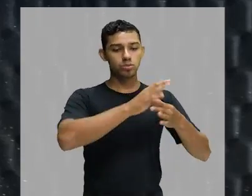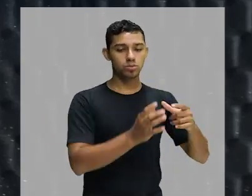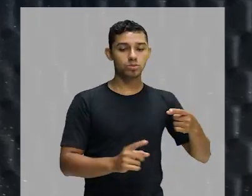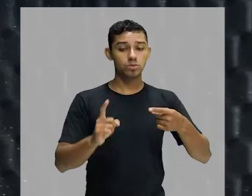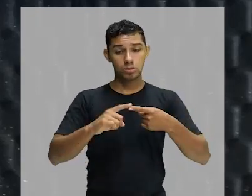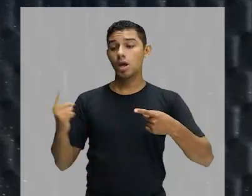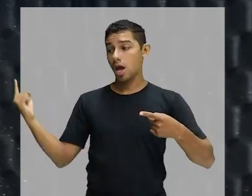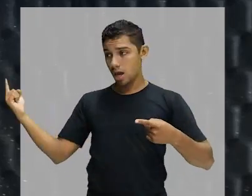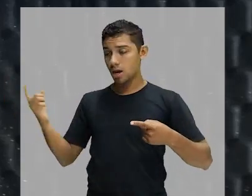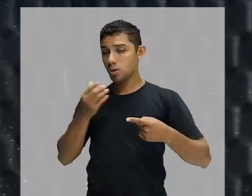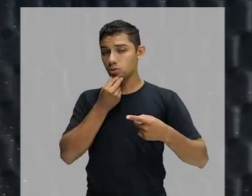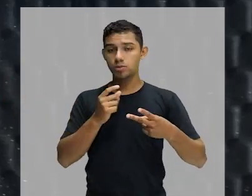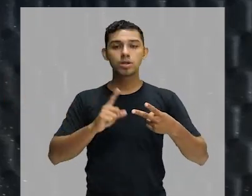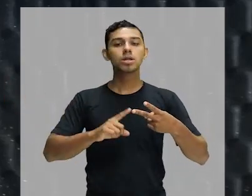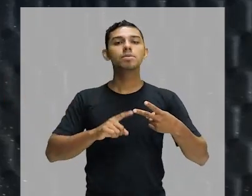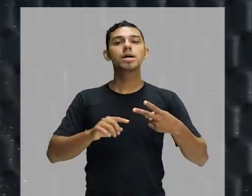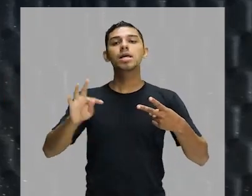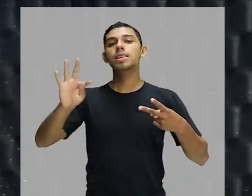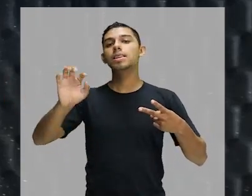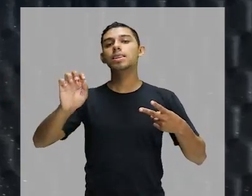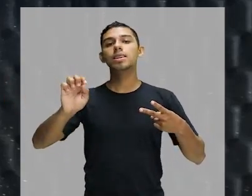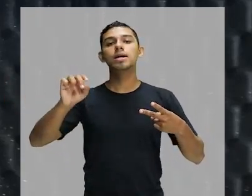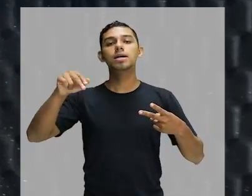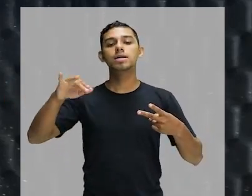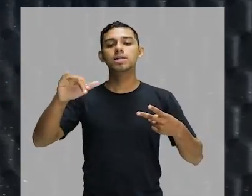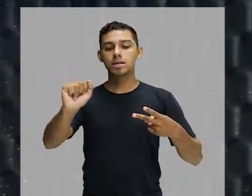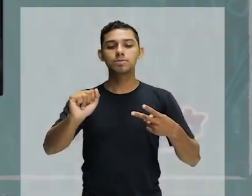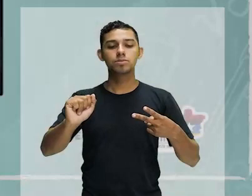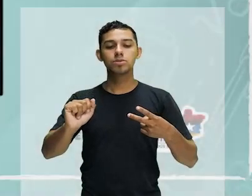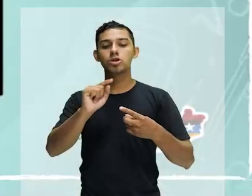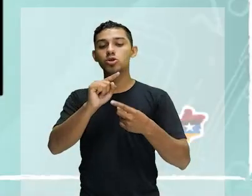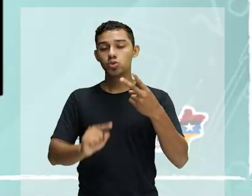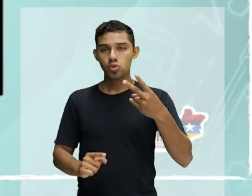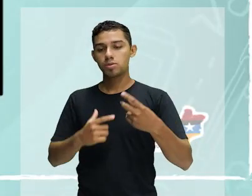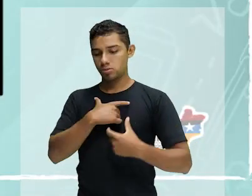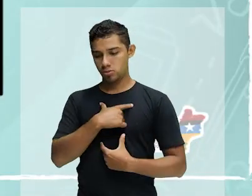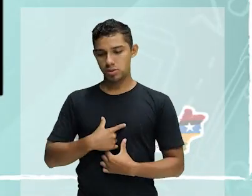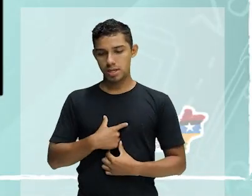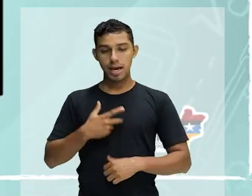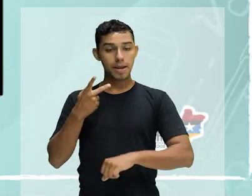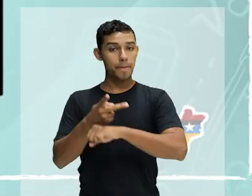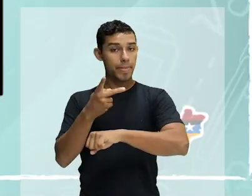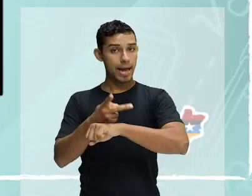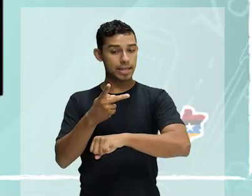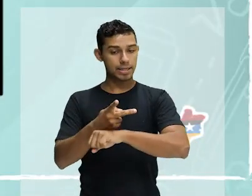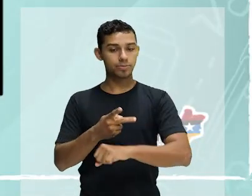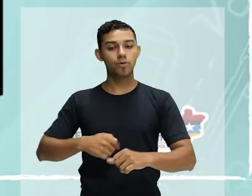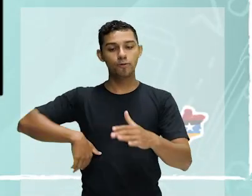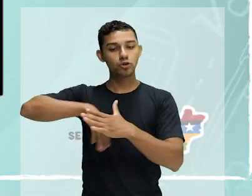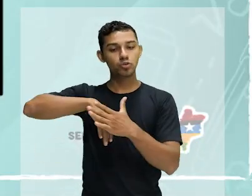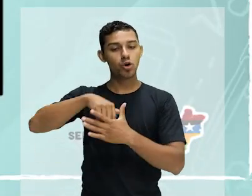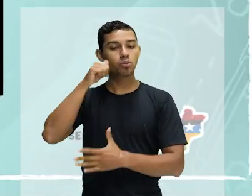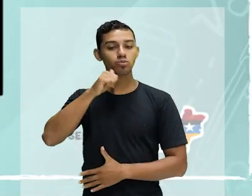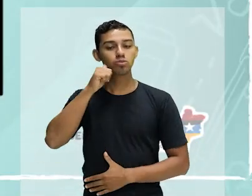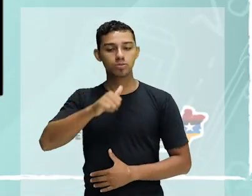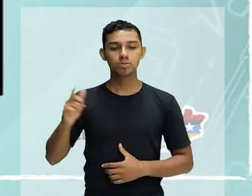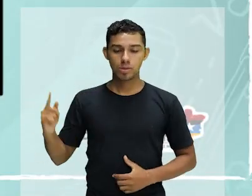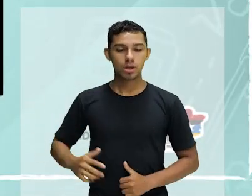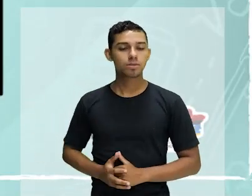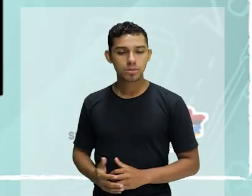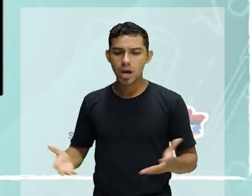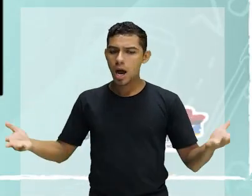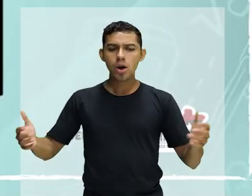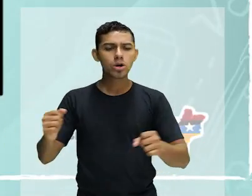que é do futebol feminino, que tem 2 medalhas de prata. Um outro exemplo, está aqui, ó, esse ano. Vocês